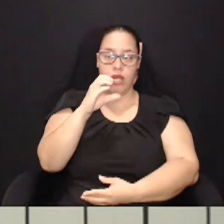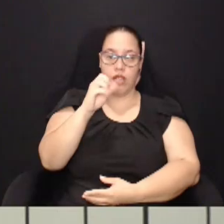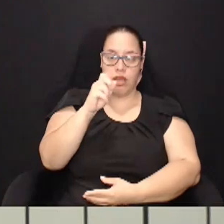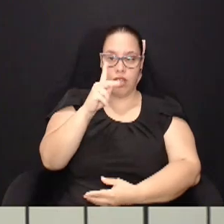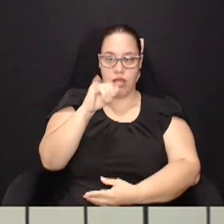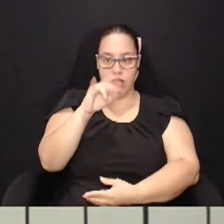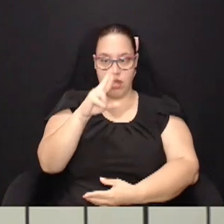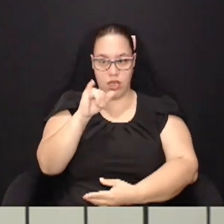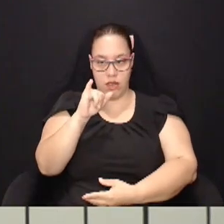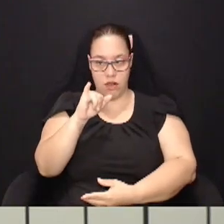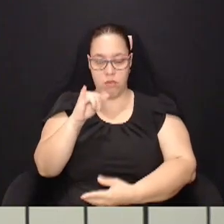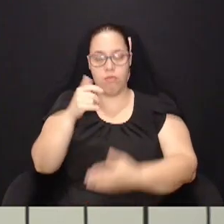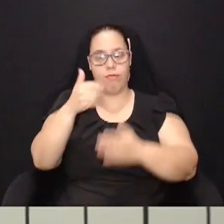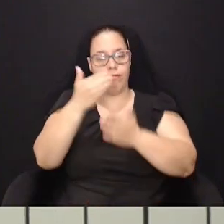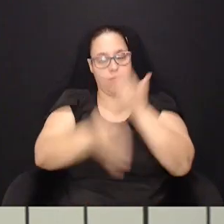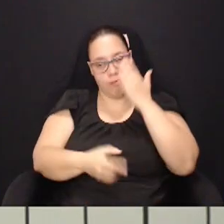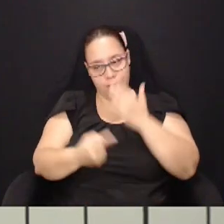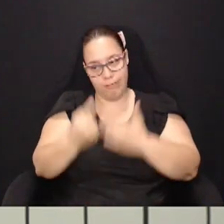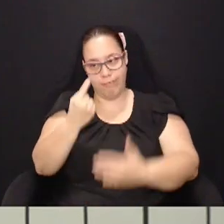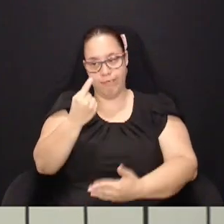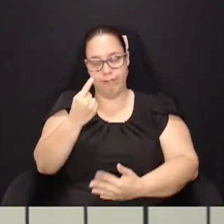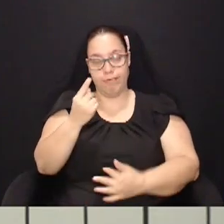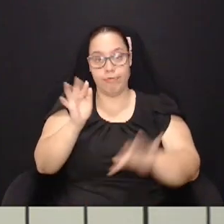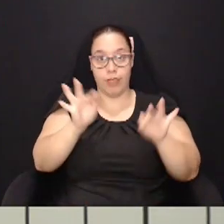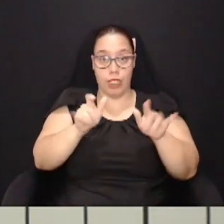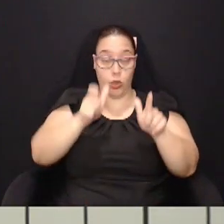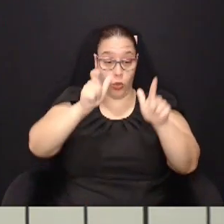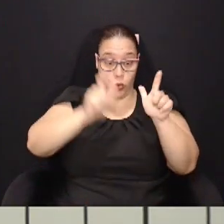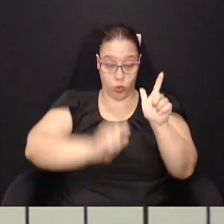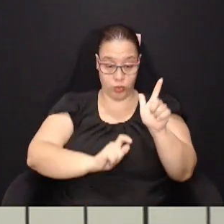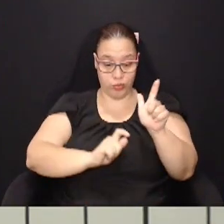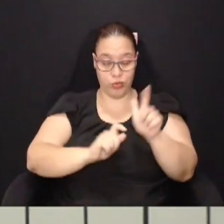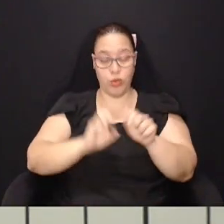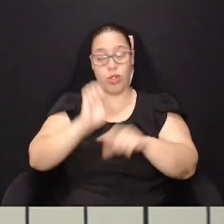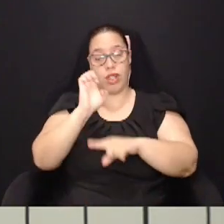uma e está na última colocação do estadual.